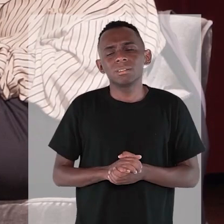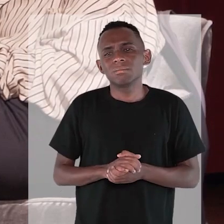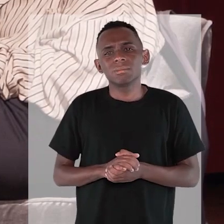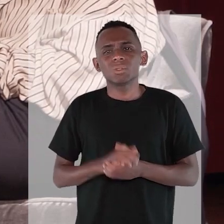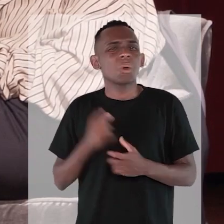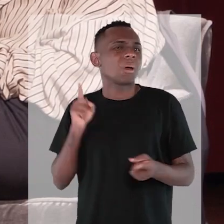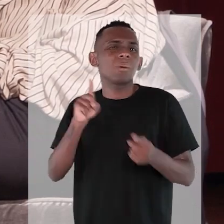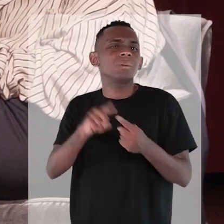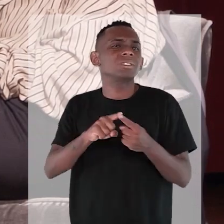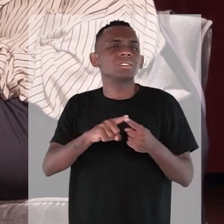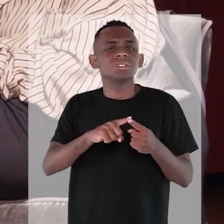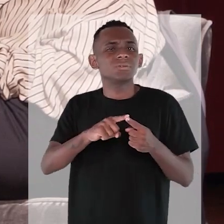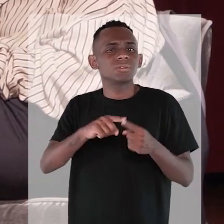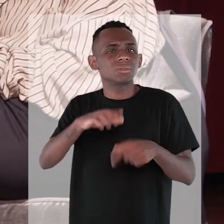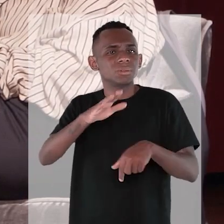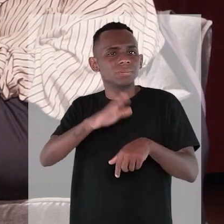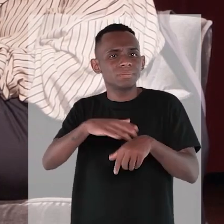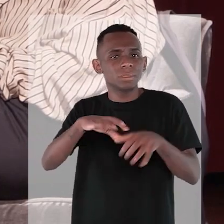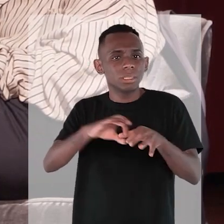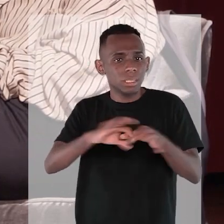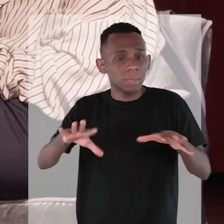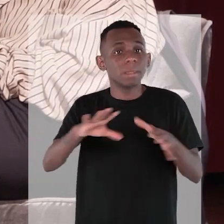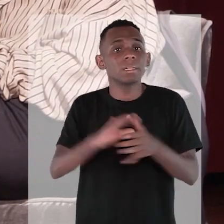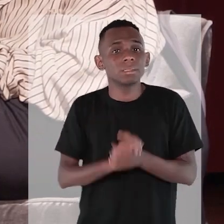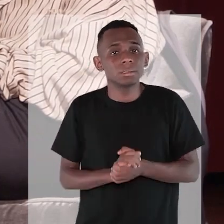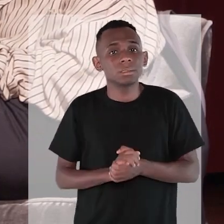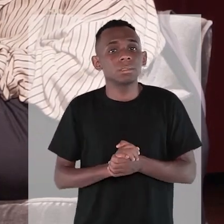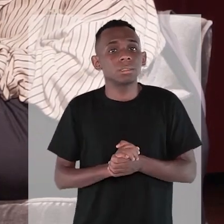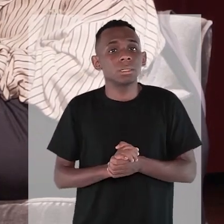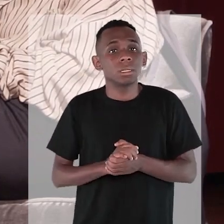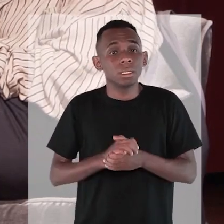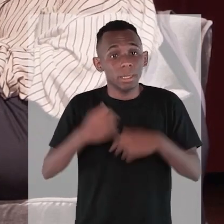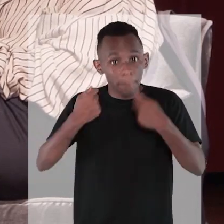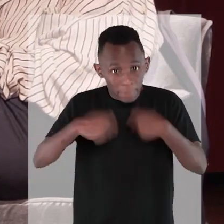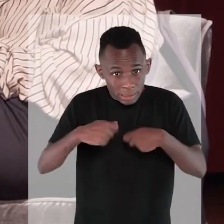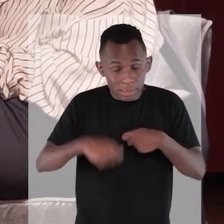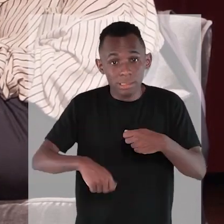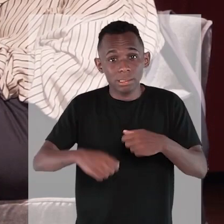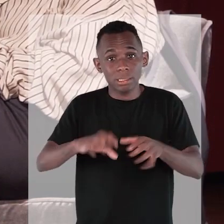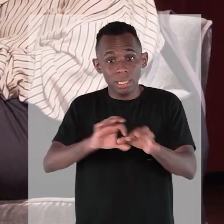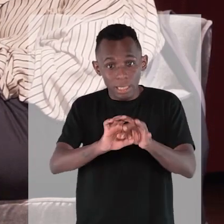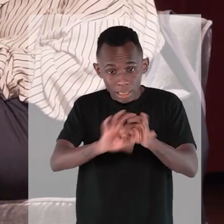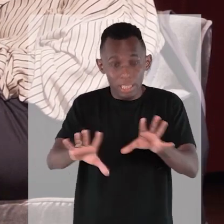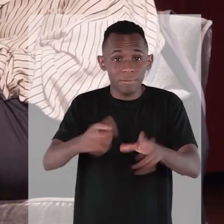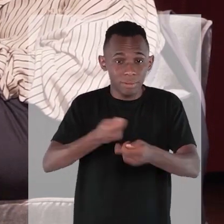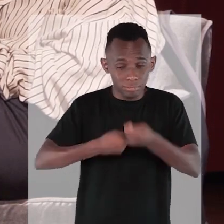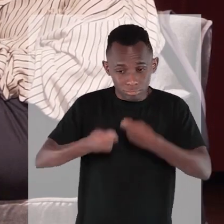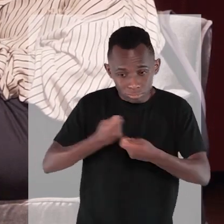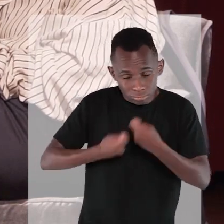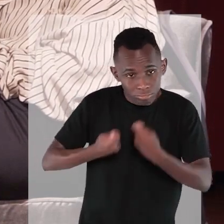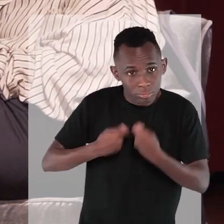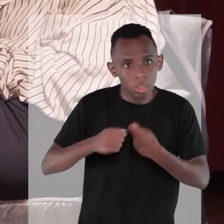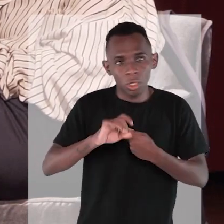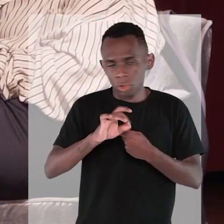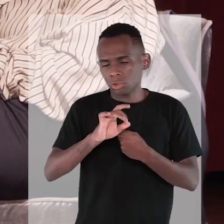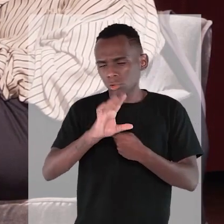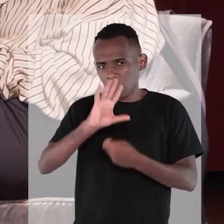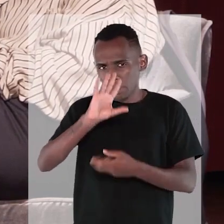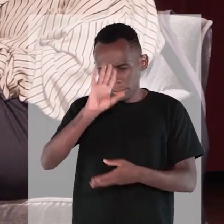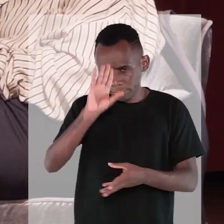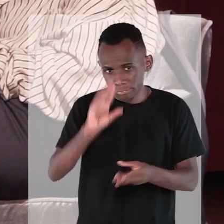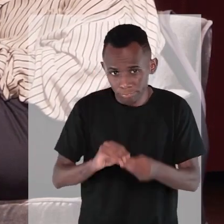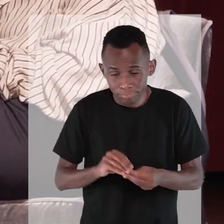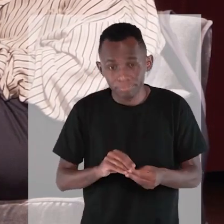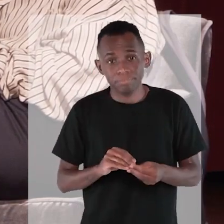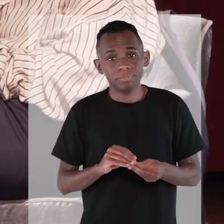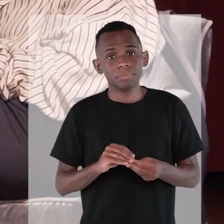política. Ele pode, desde que a liberdade econômica né? E aí, só para terminar, o Vanderlei